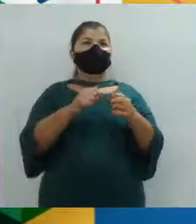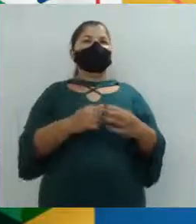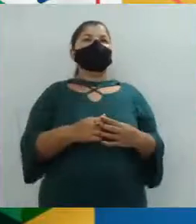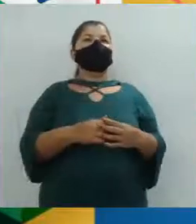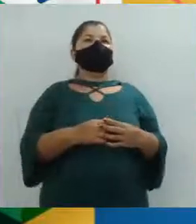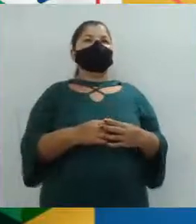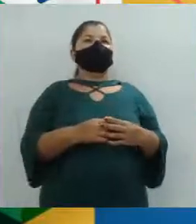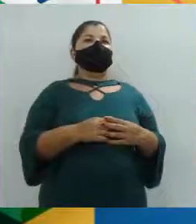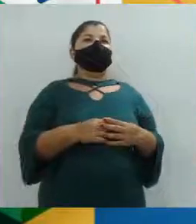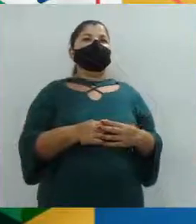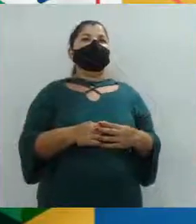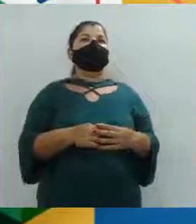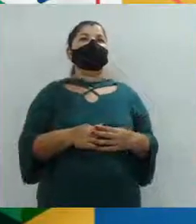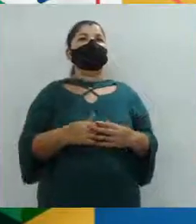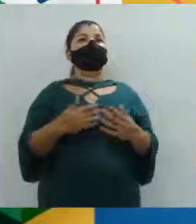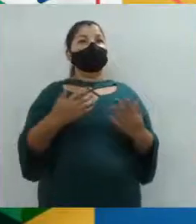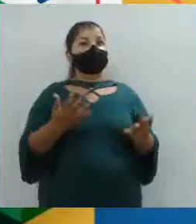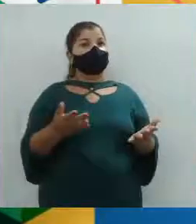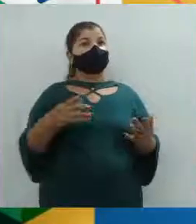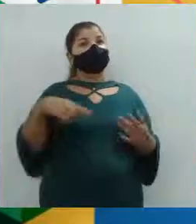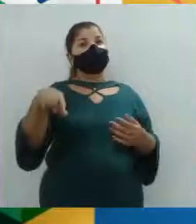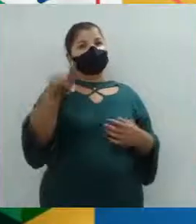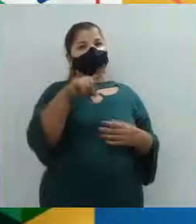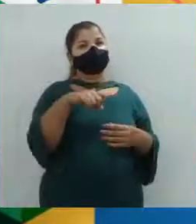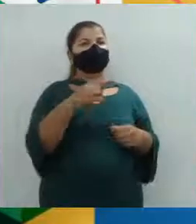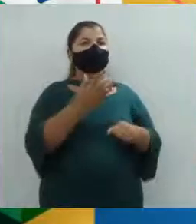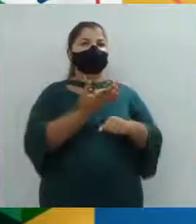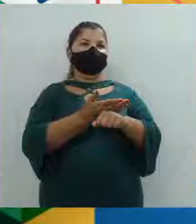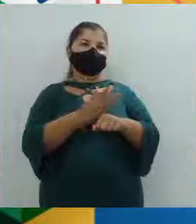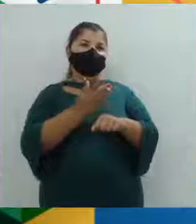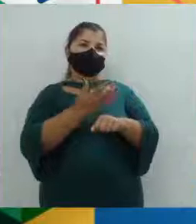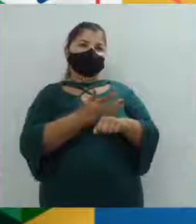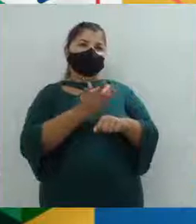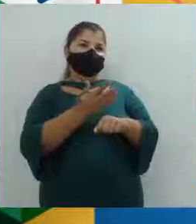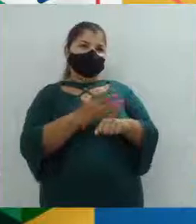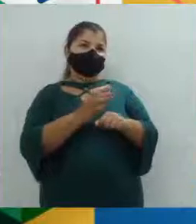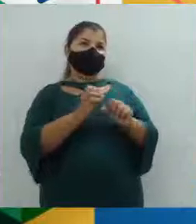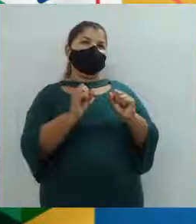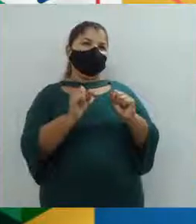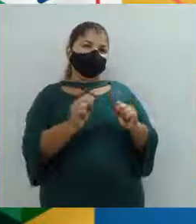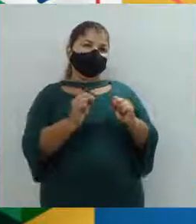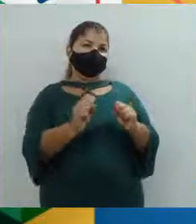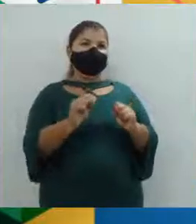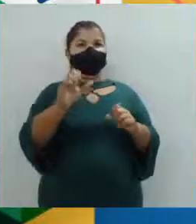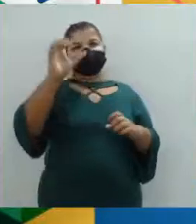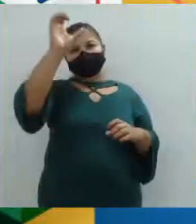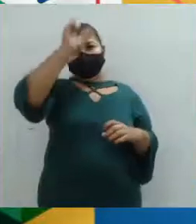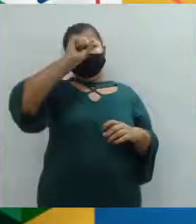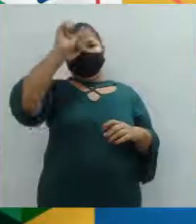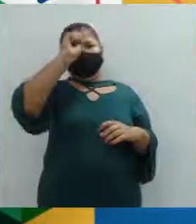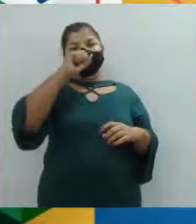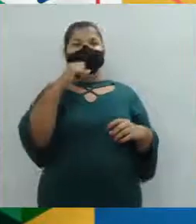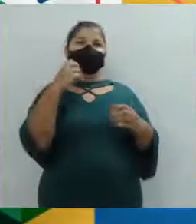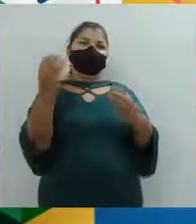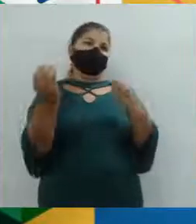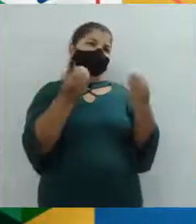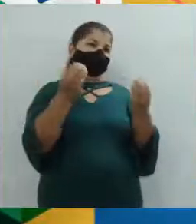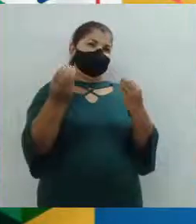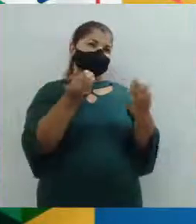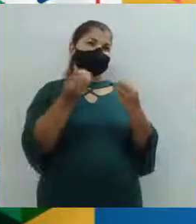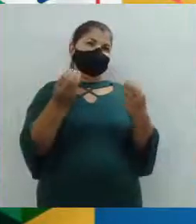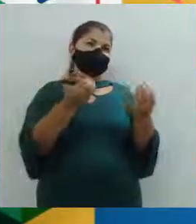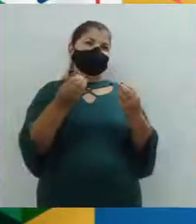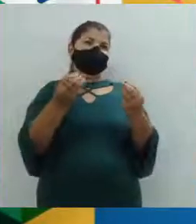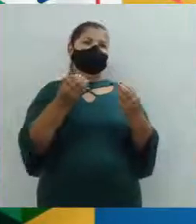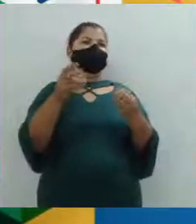E aí eu dou a ideia para que vocês pratiquem, para que vocês possam aprender como é que acontece essa técnica